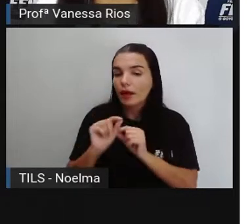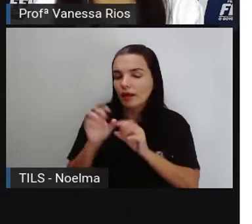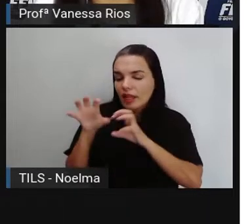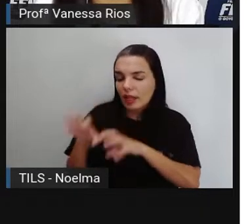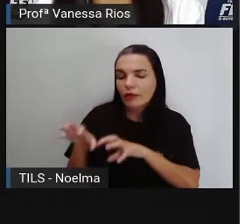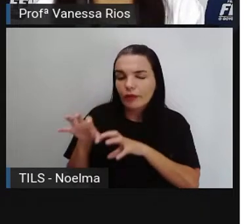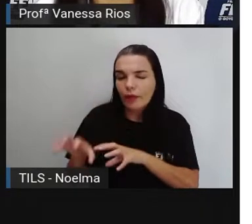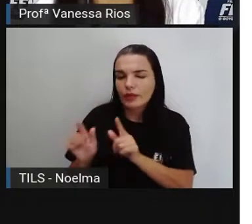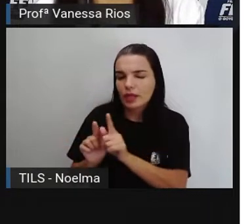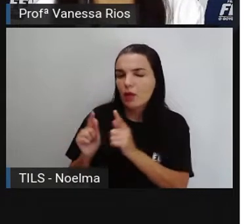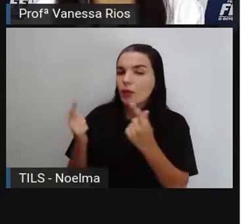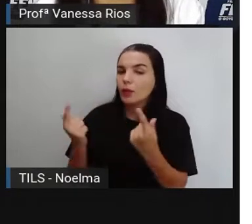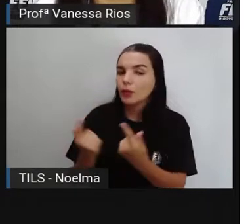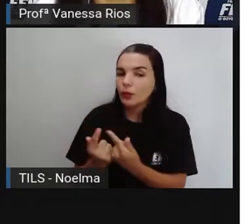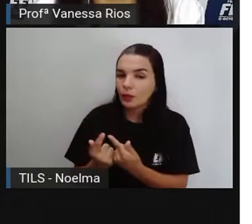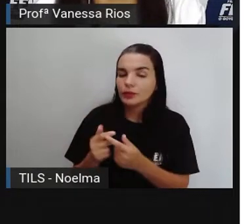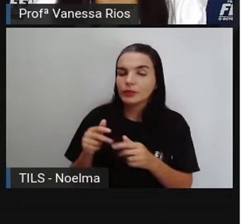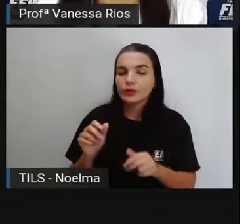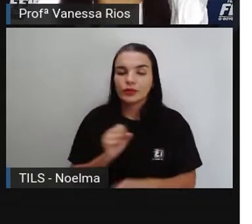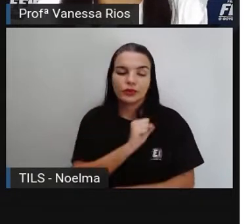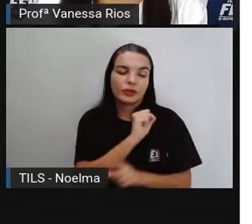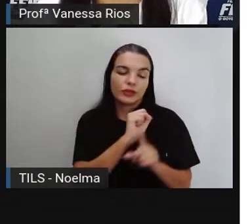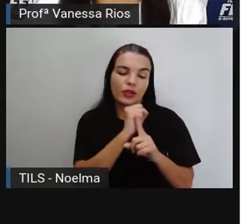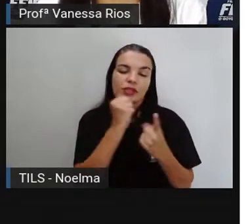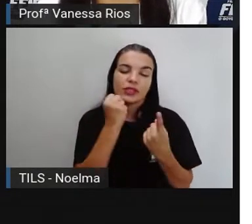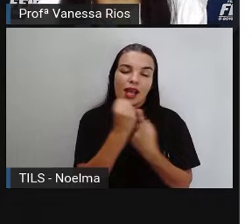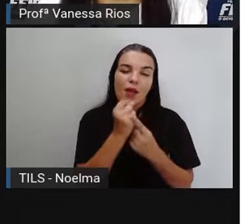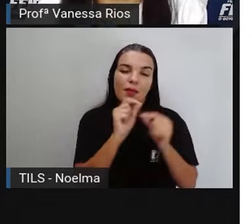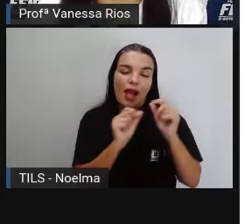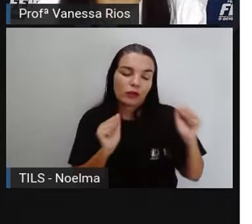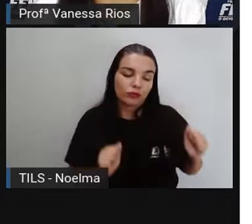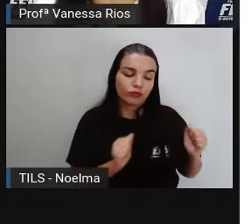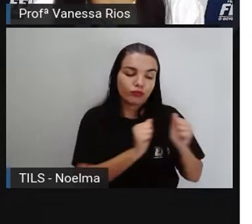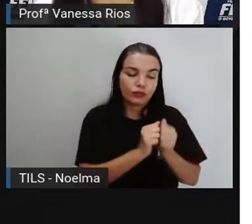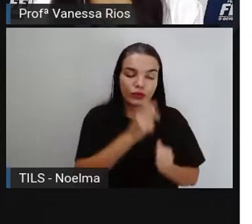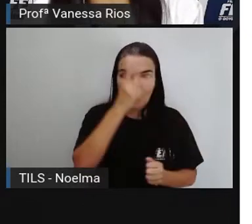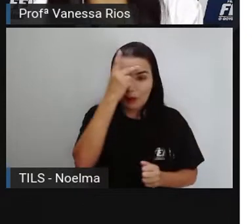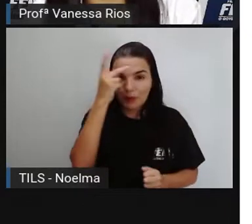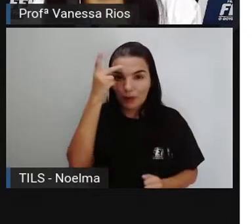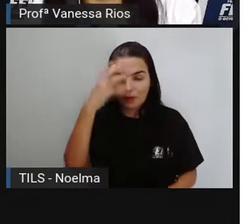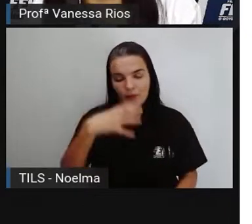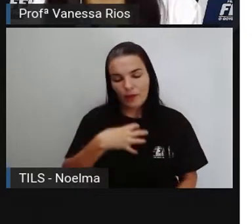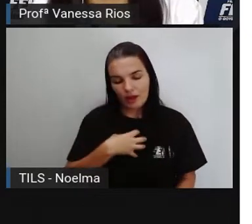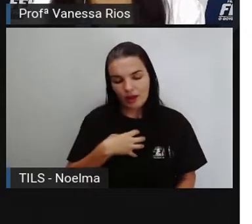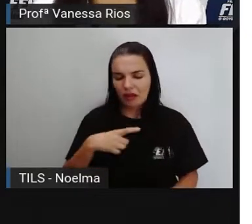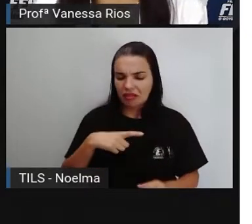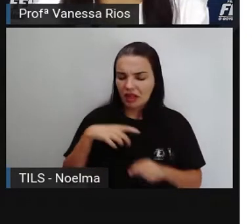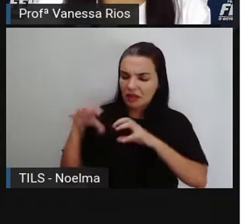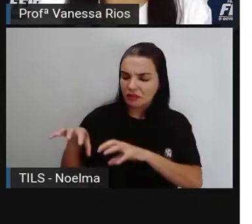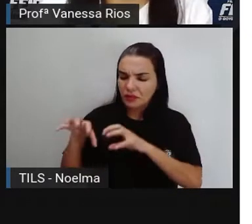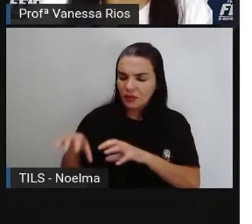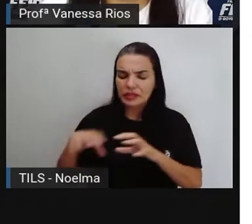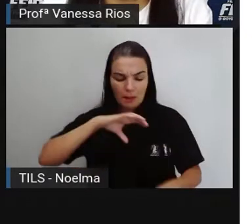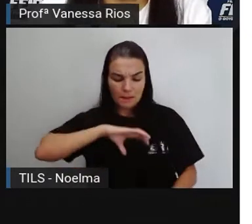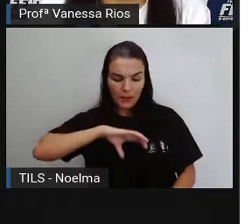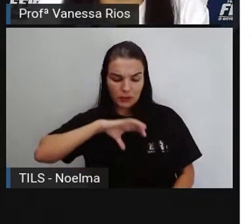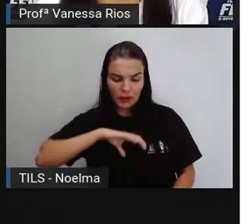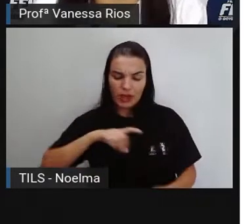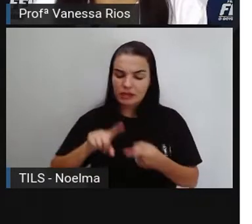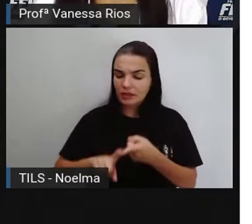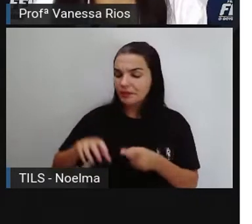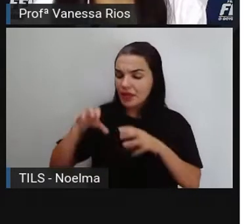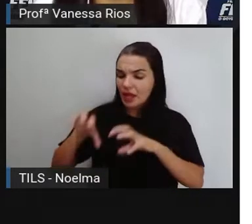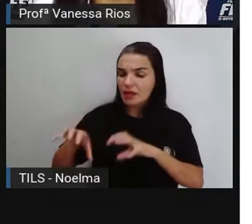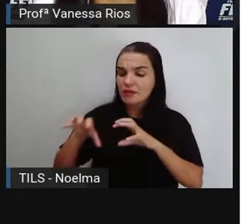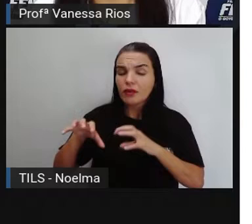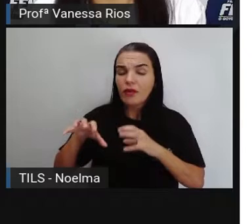que compõem aí o povo baiano. Então, vão existir festas aí com influência portuguesa, com influência africana